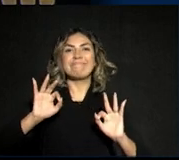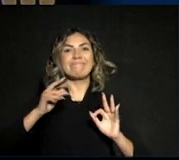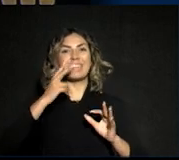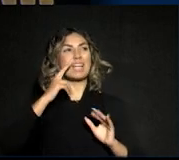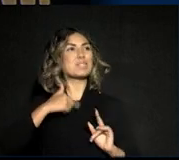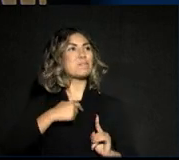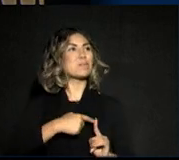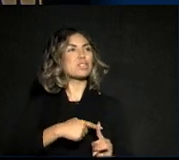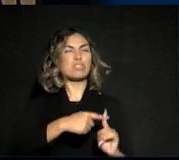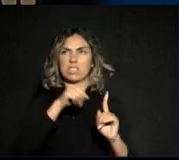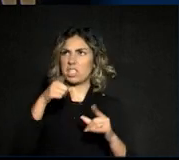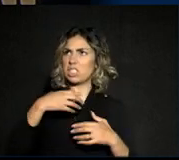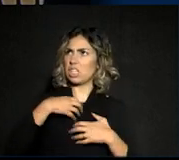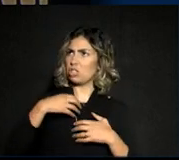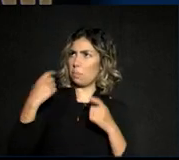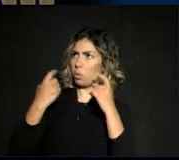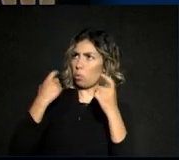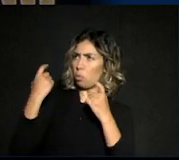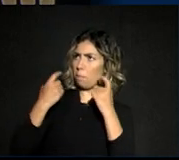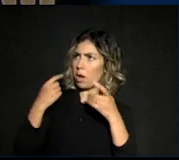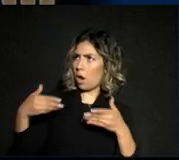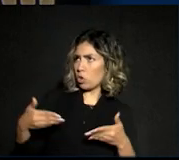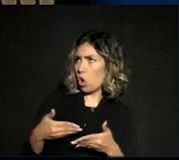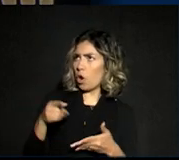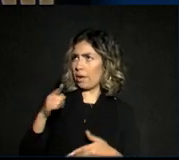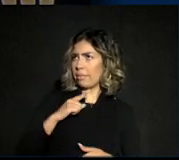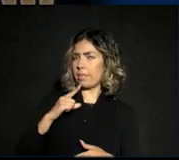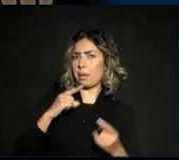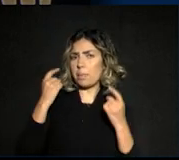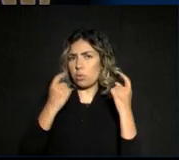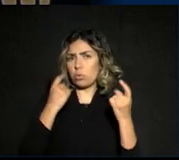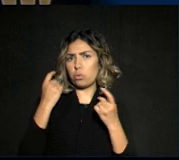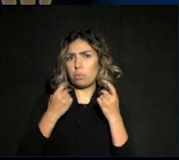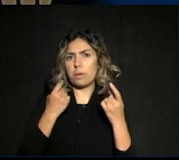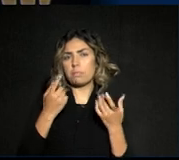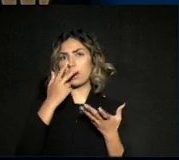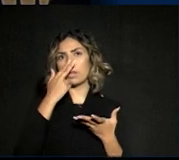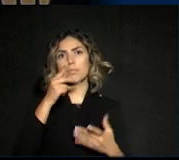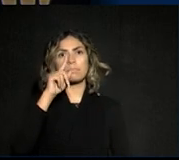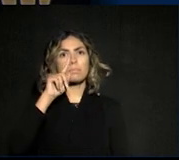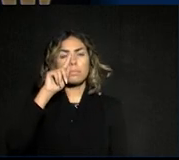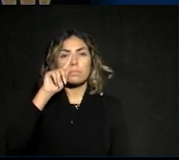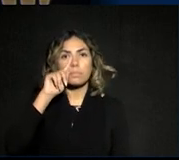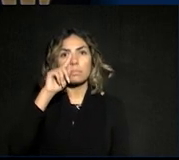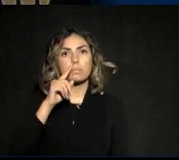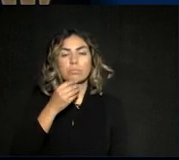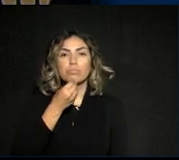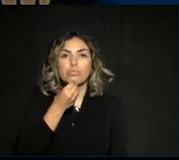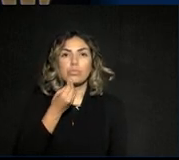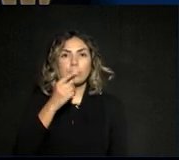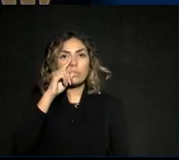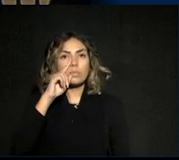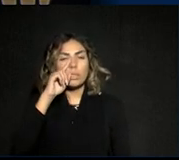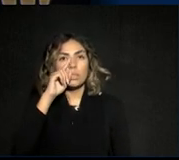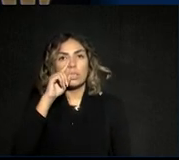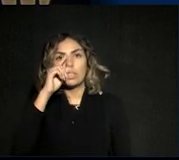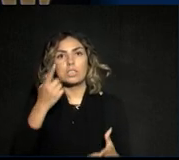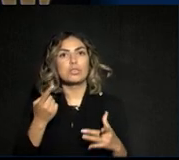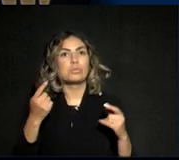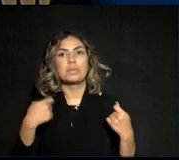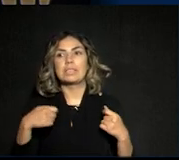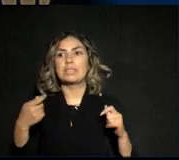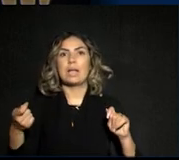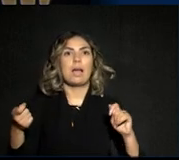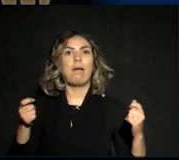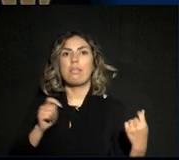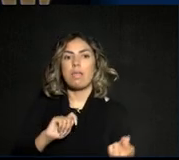que te preocuparia nesse momento, assim, e aí acrescentaria nesse risco que o Thiago falou de eventualmente ter que